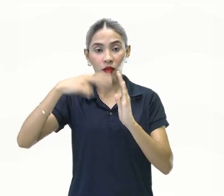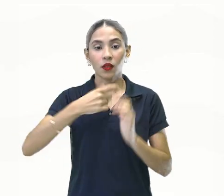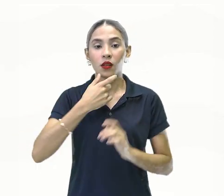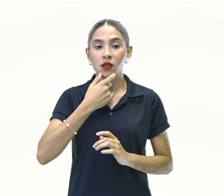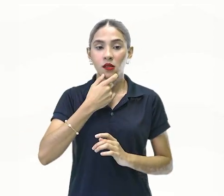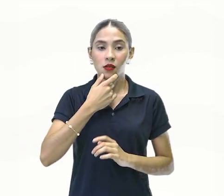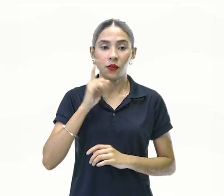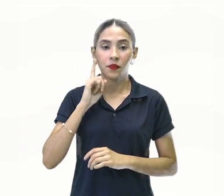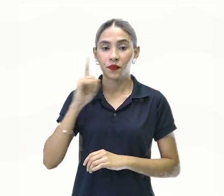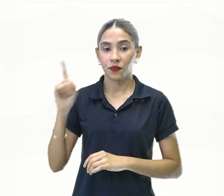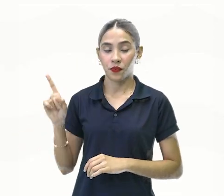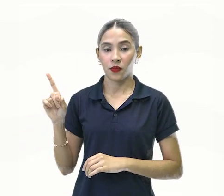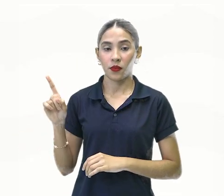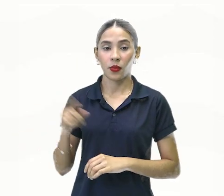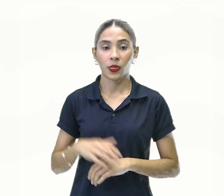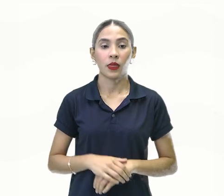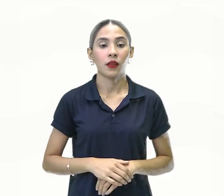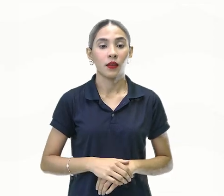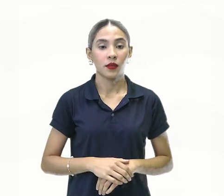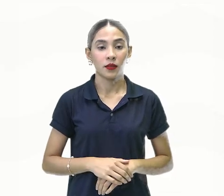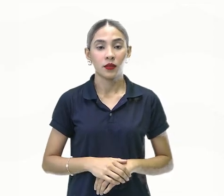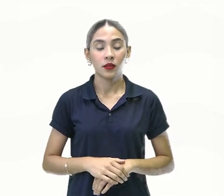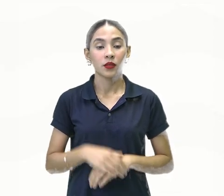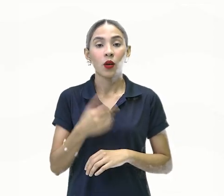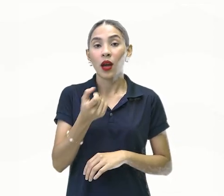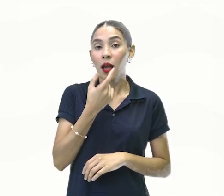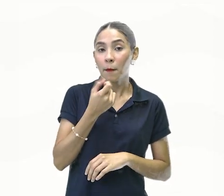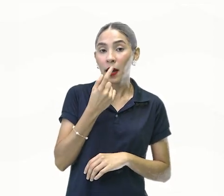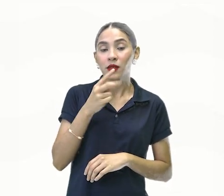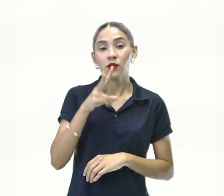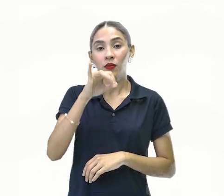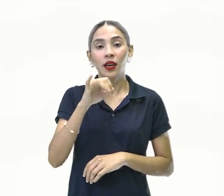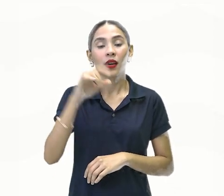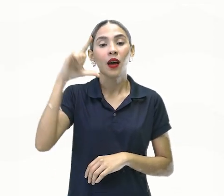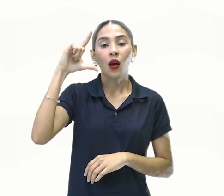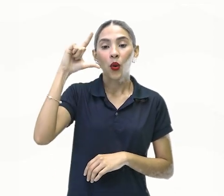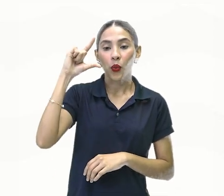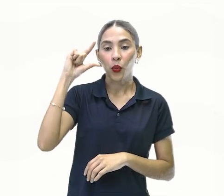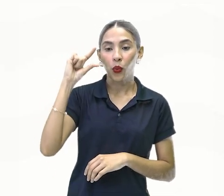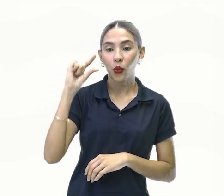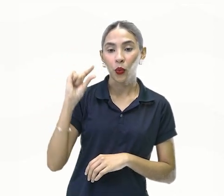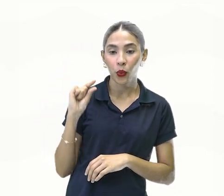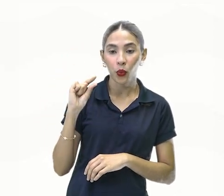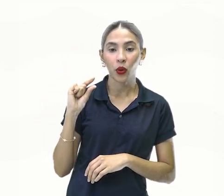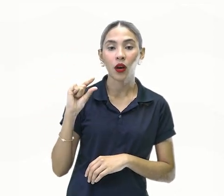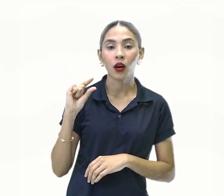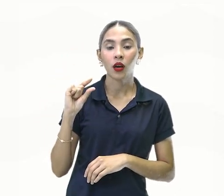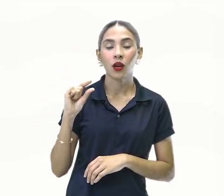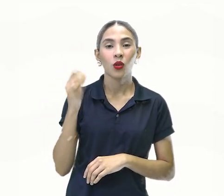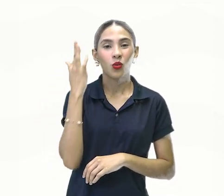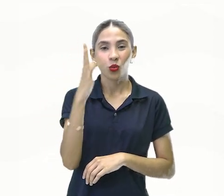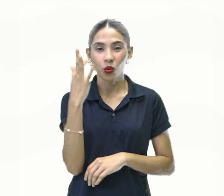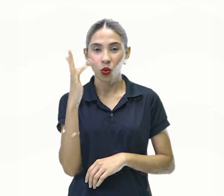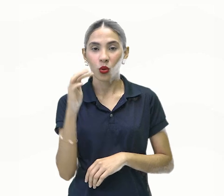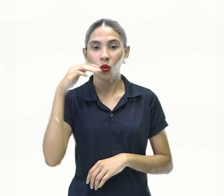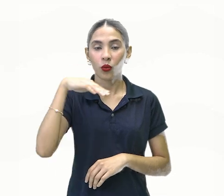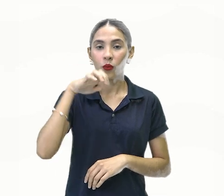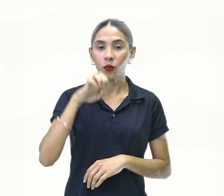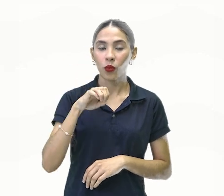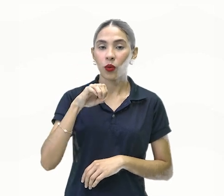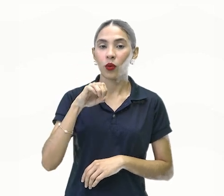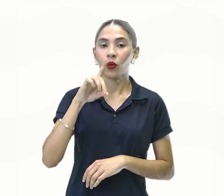relief. Então, ele vai aliviar, né, relief, ele vai aliviar dores